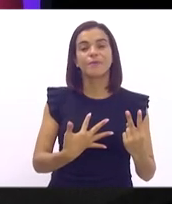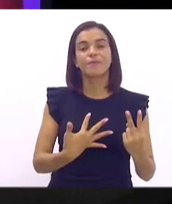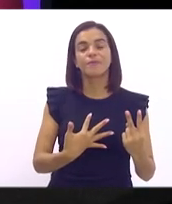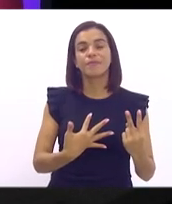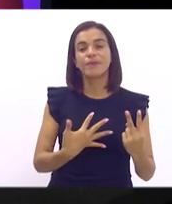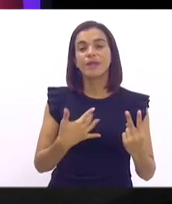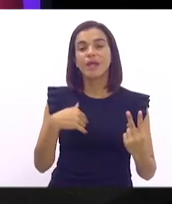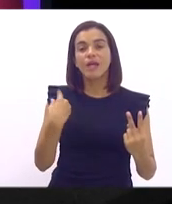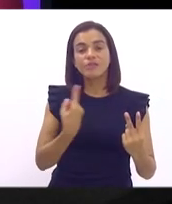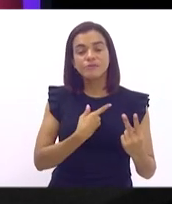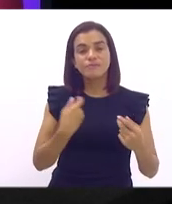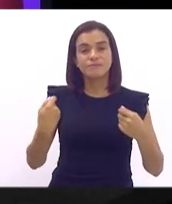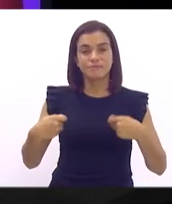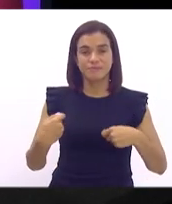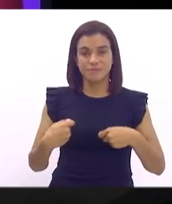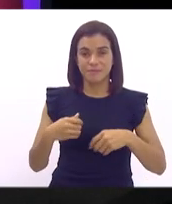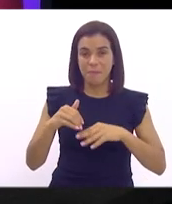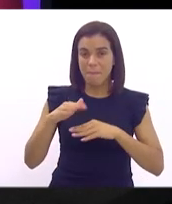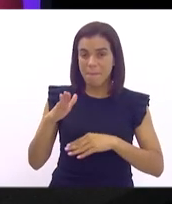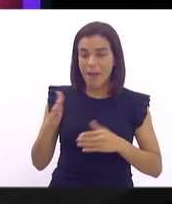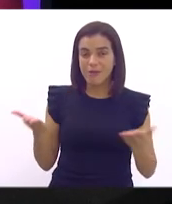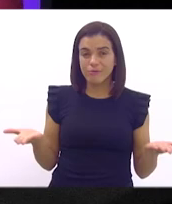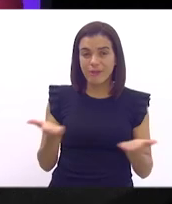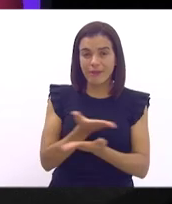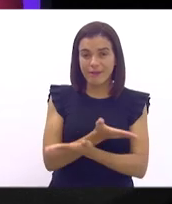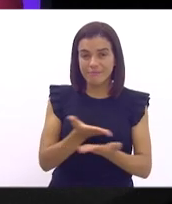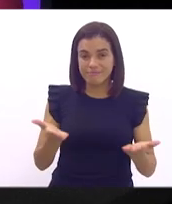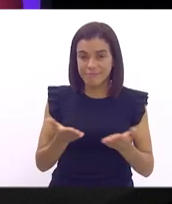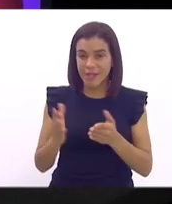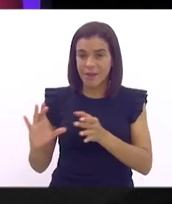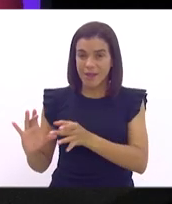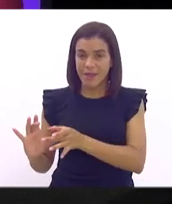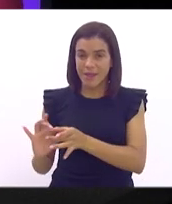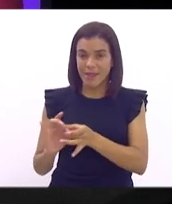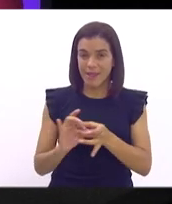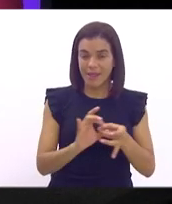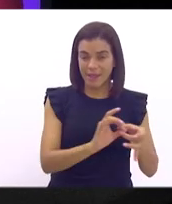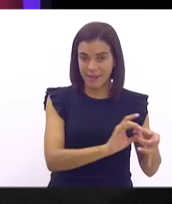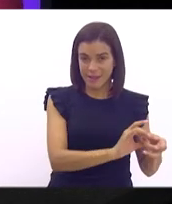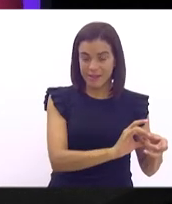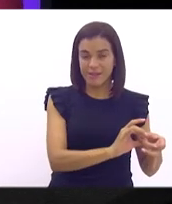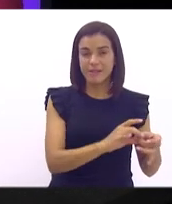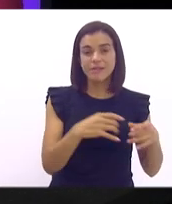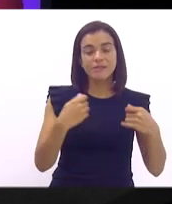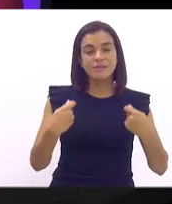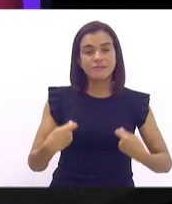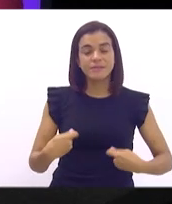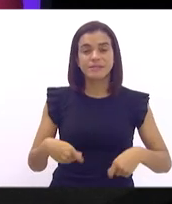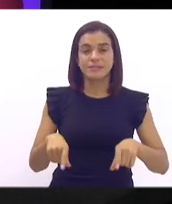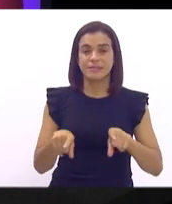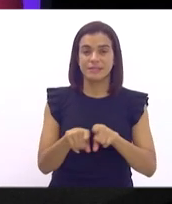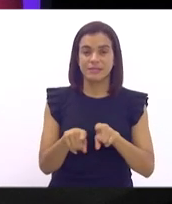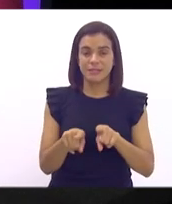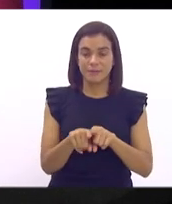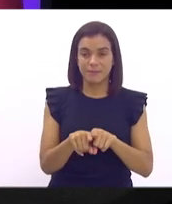a gente precisa, além dessa articulação em rede, a gente